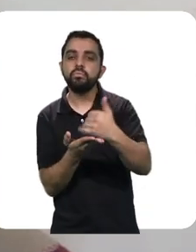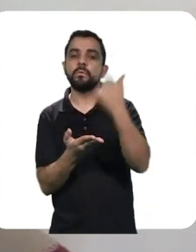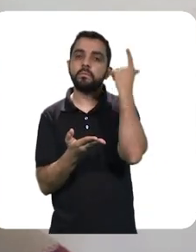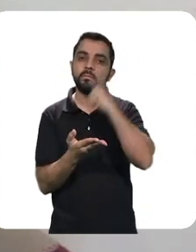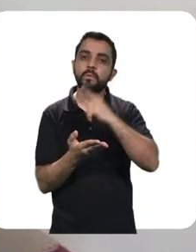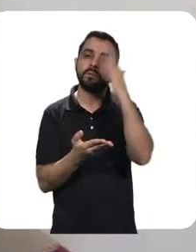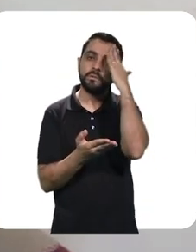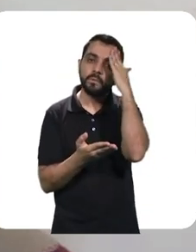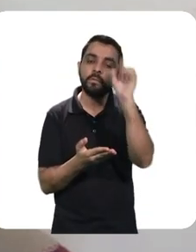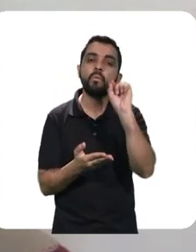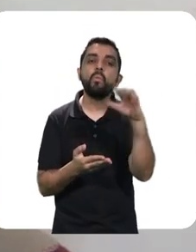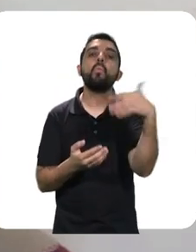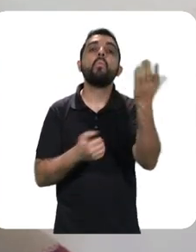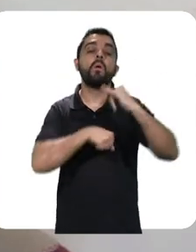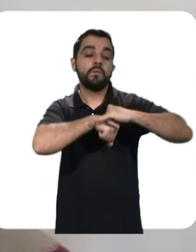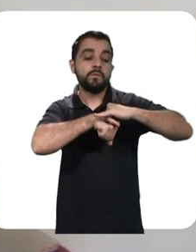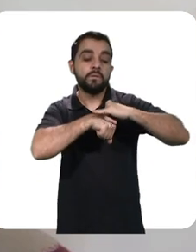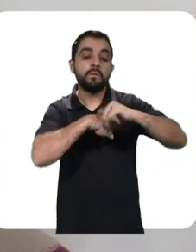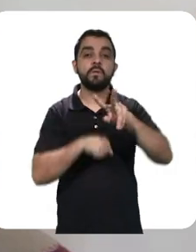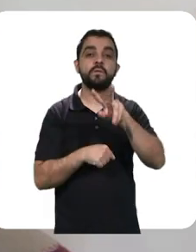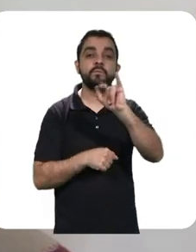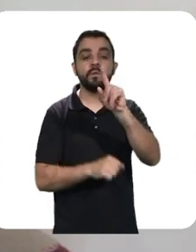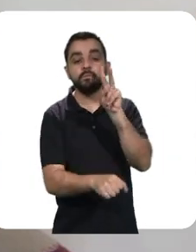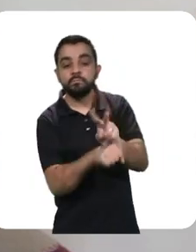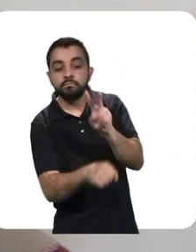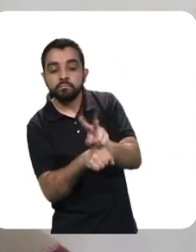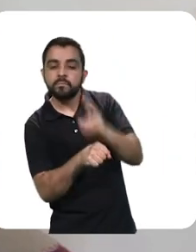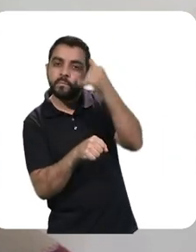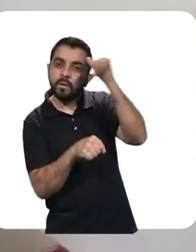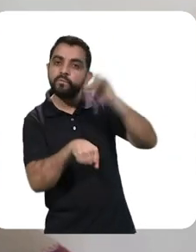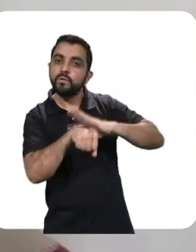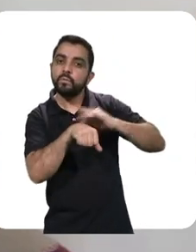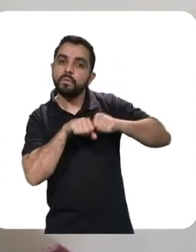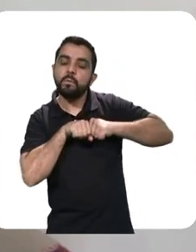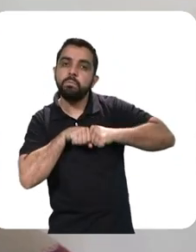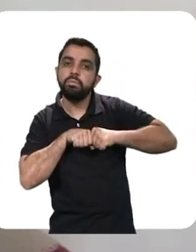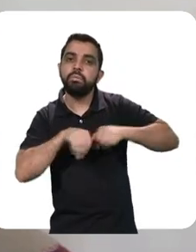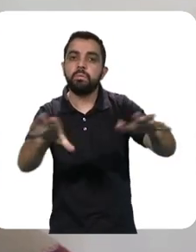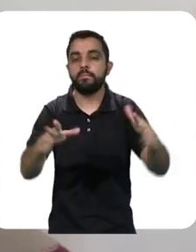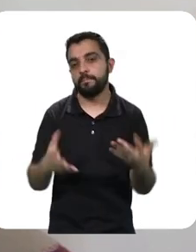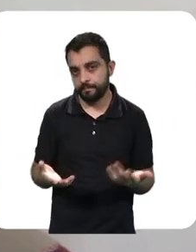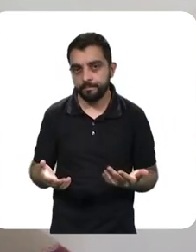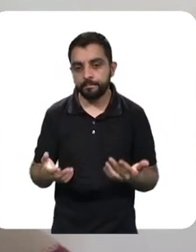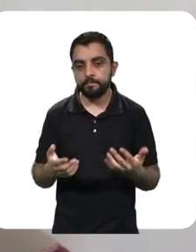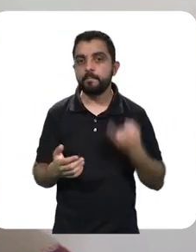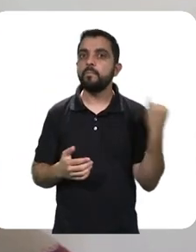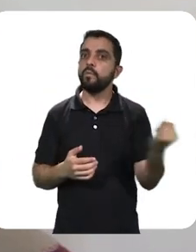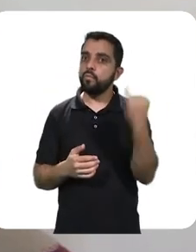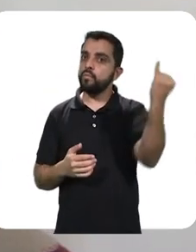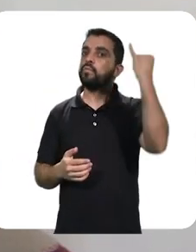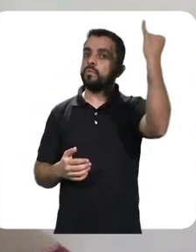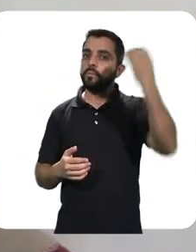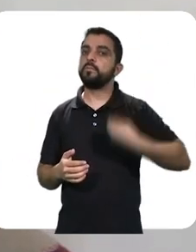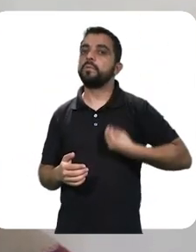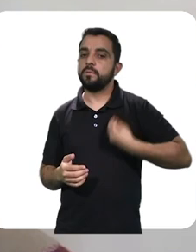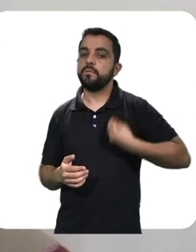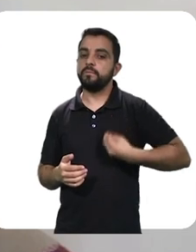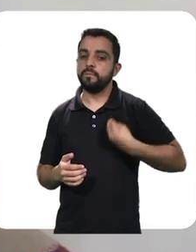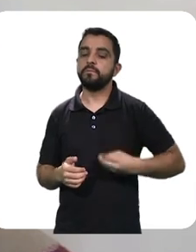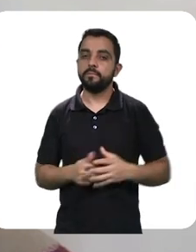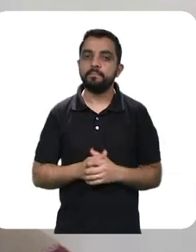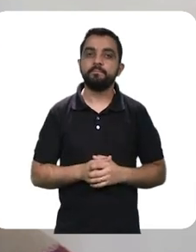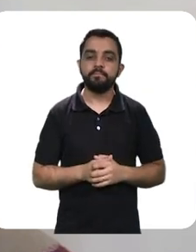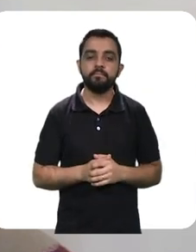locais, com o objetivo que é de contenção ou de explicar fatos sobre a pandemia, é louvável nesse